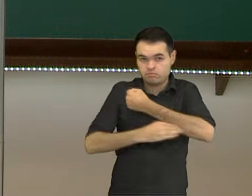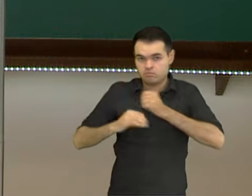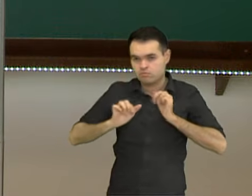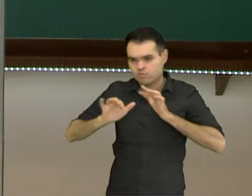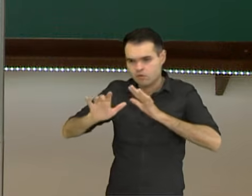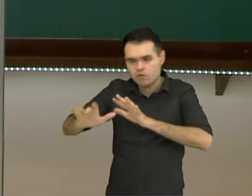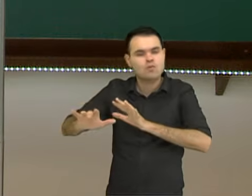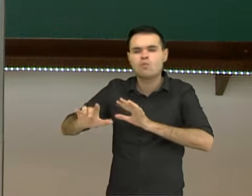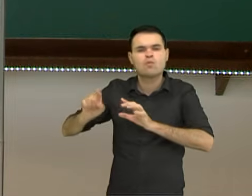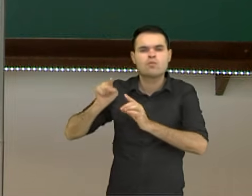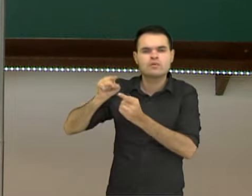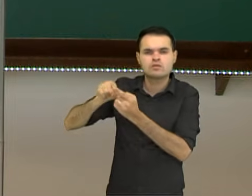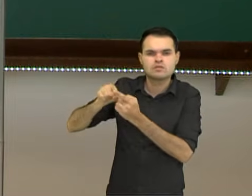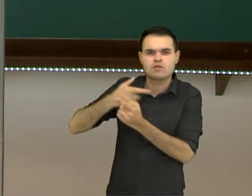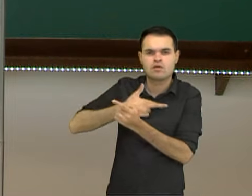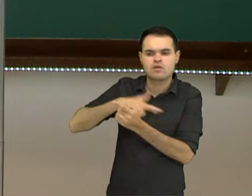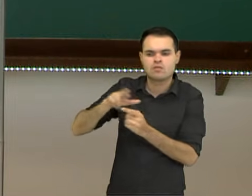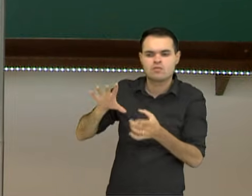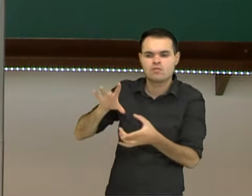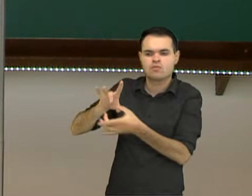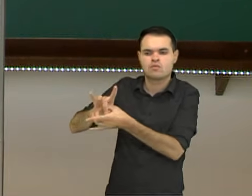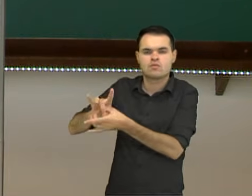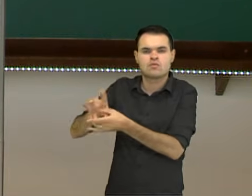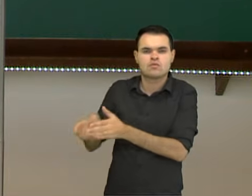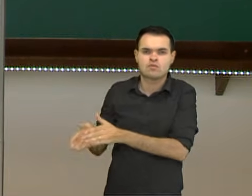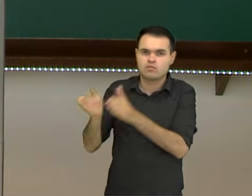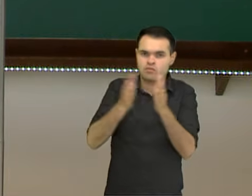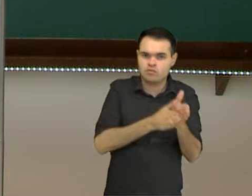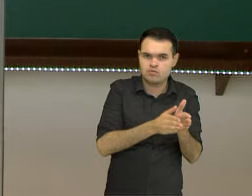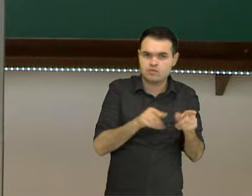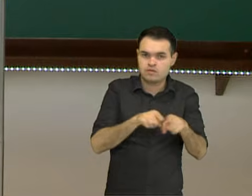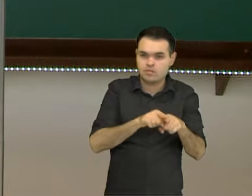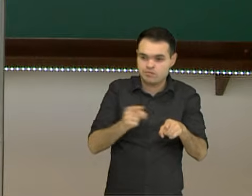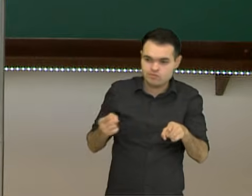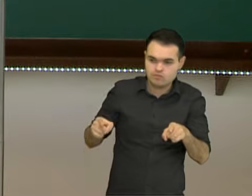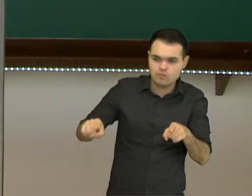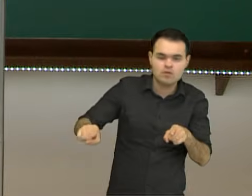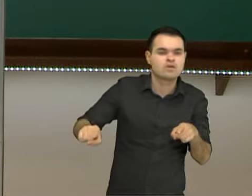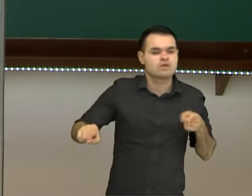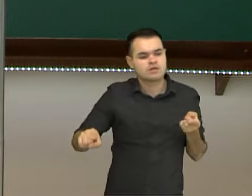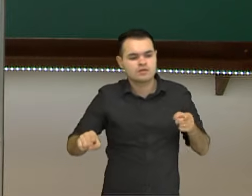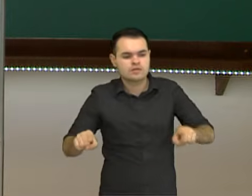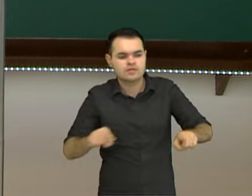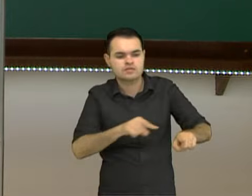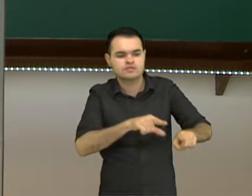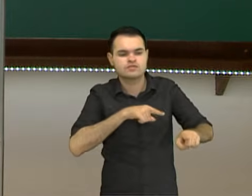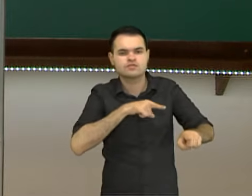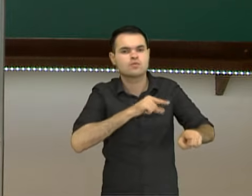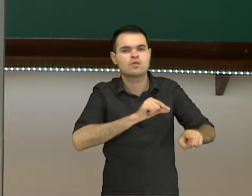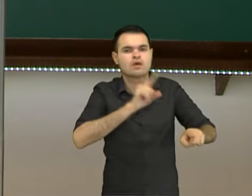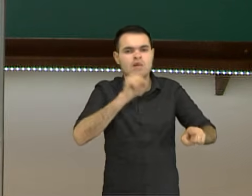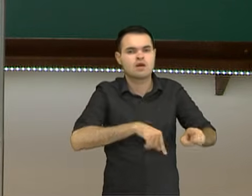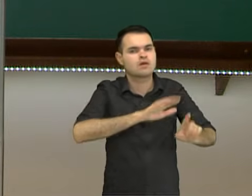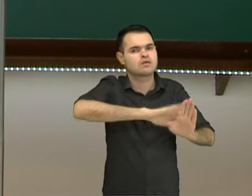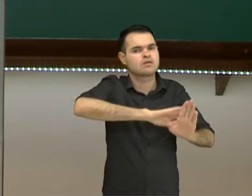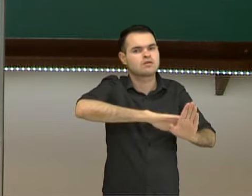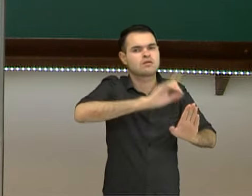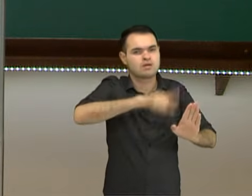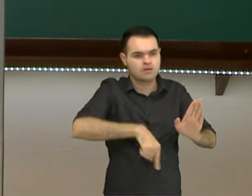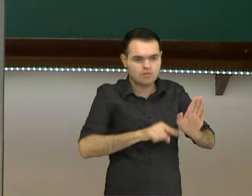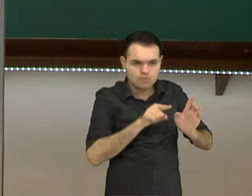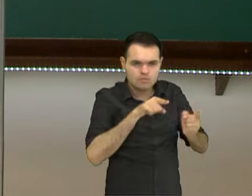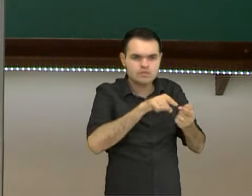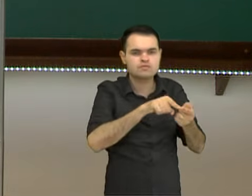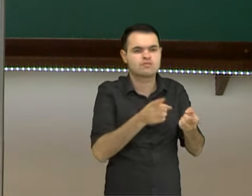era o objetivo religioso, como também, junto com as cruzadas, havia os objetivos comerciais,